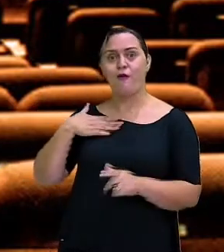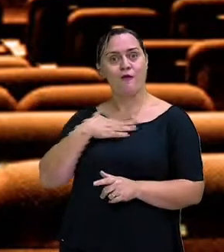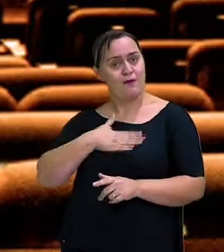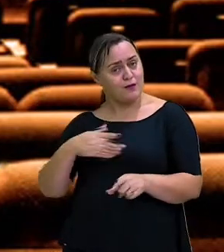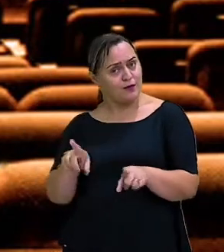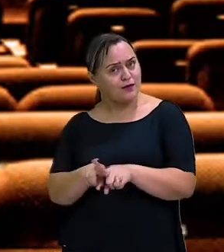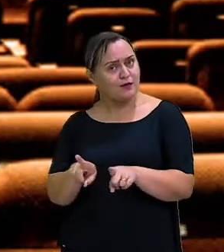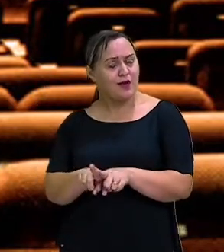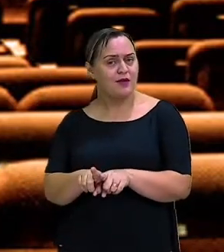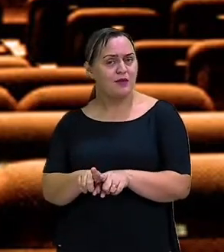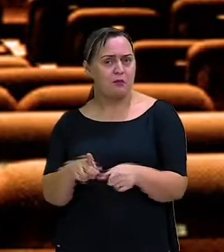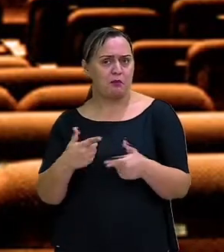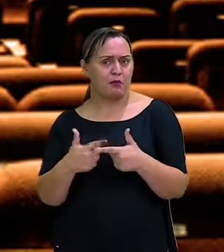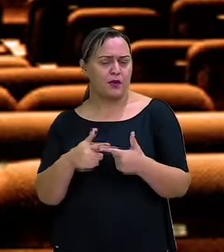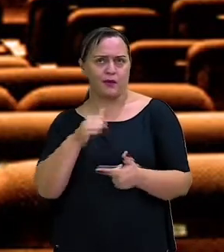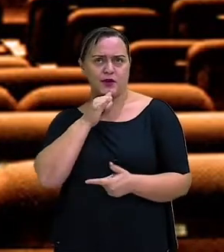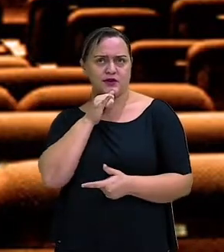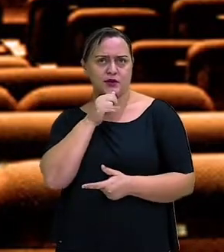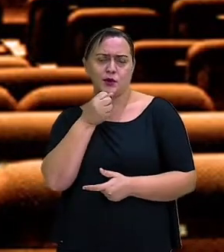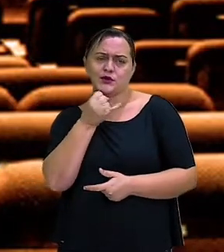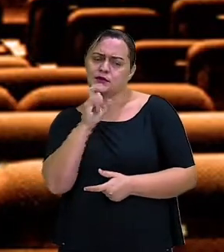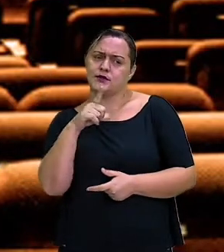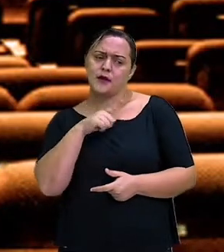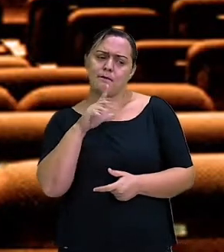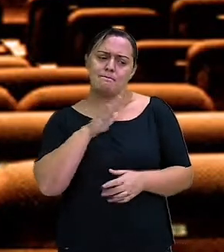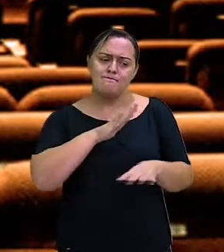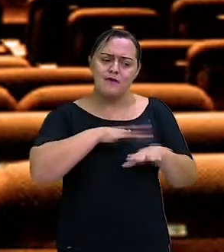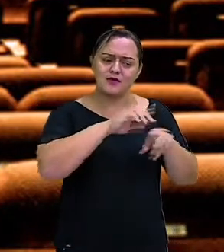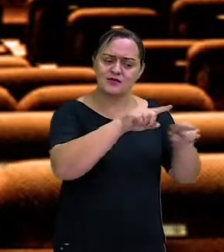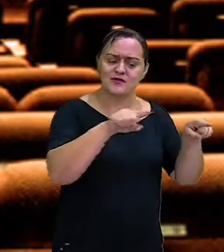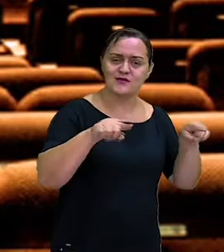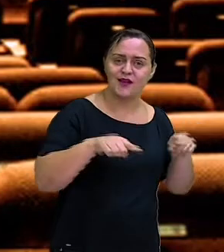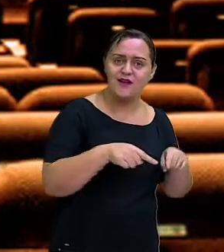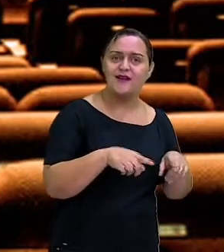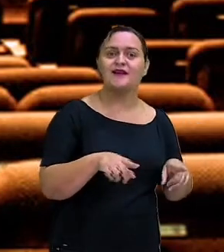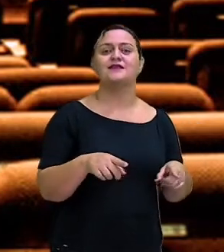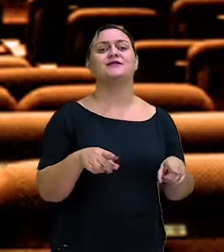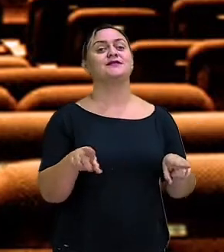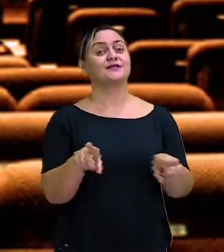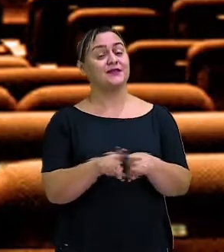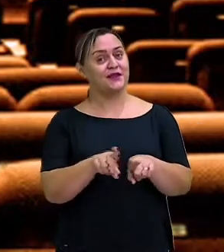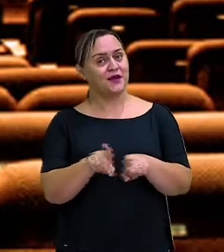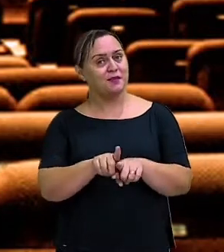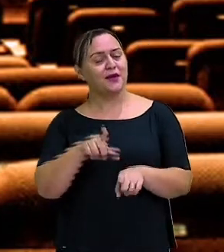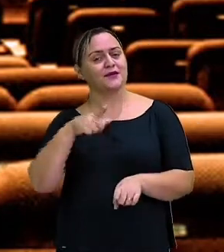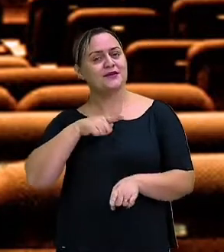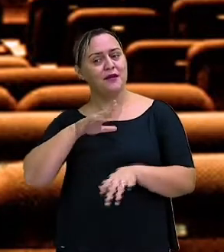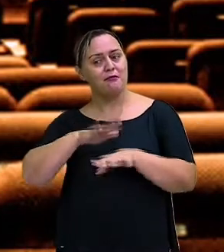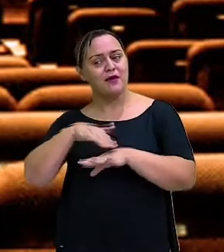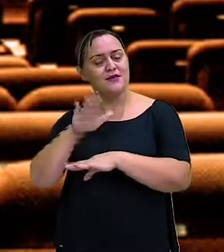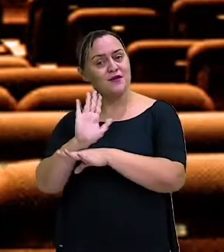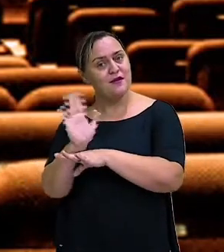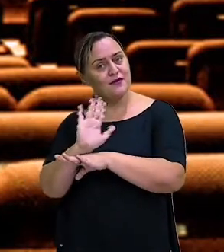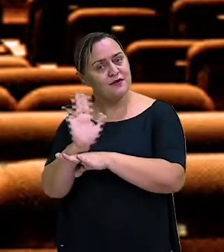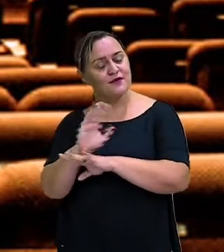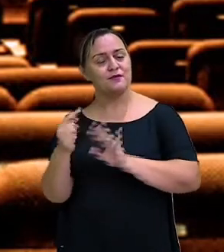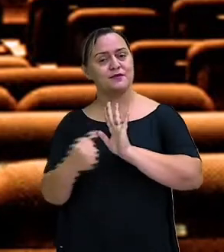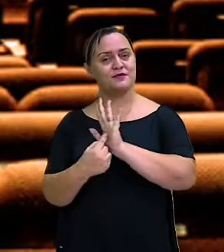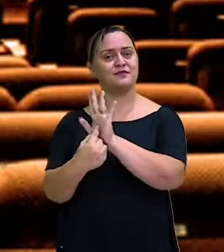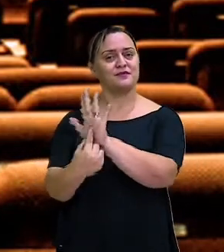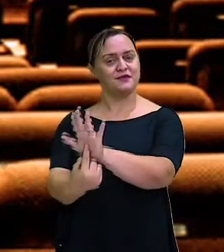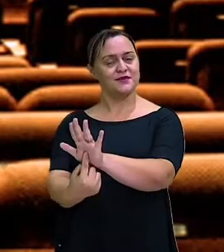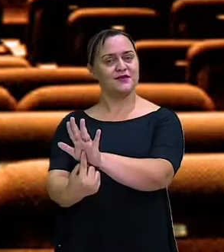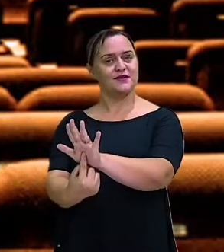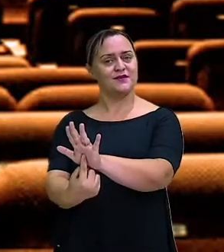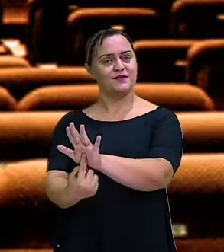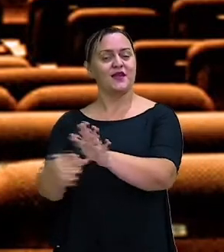salas, ou seja, nós teremos mais telas para produzir filmes. Por exemplo, se tem 5 salas num shopping, nessa sala pode estar